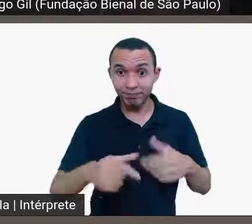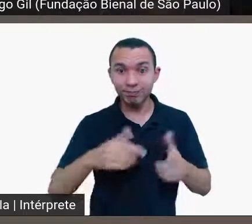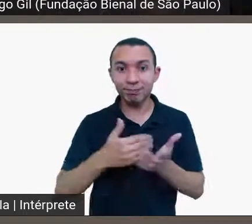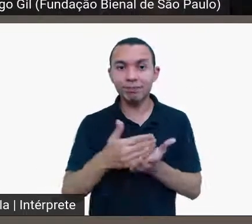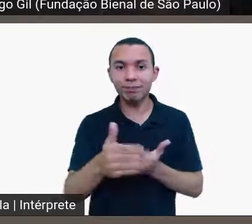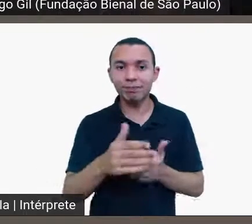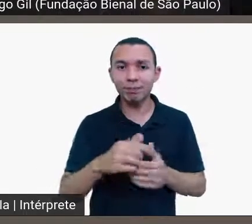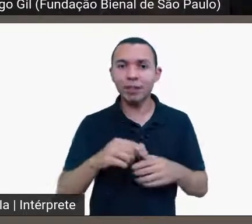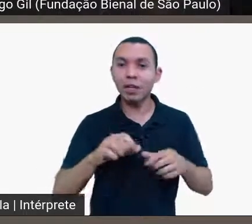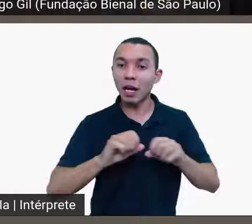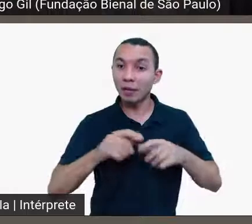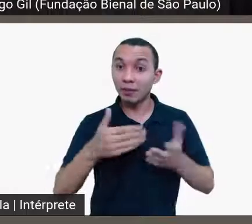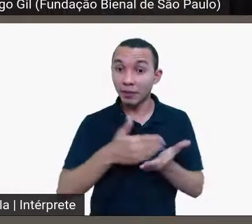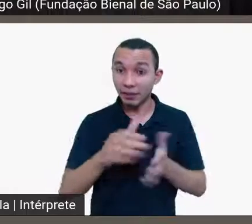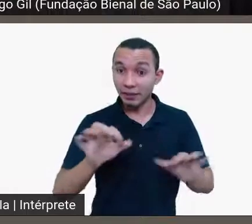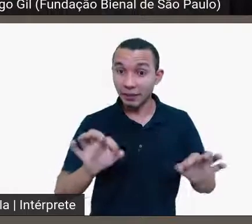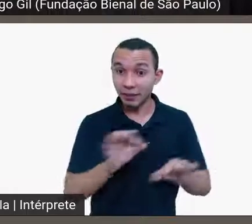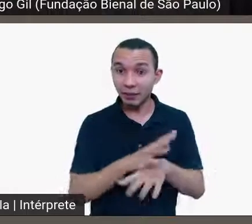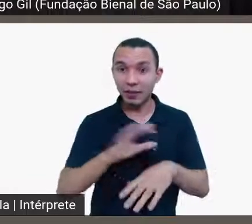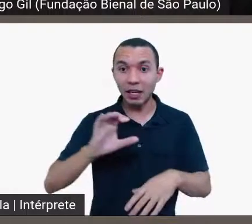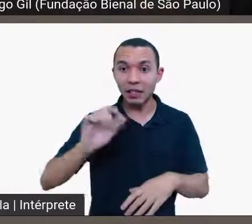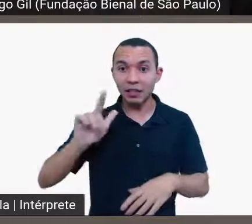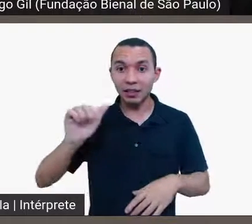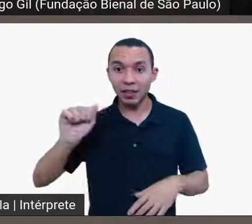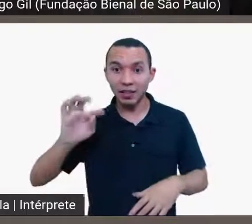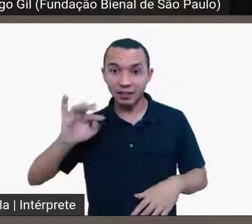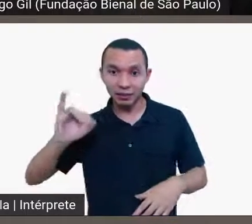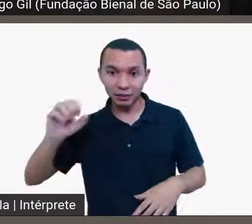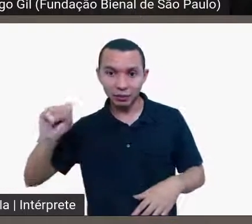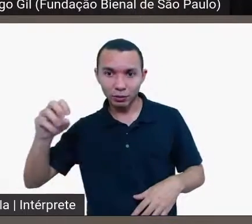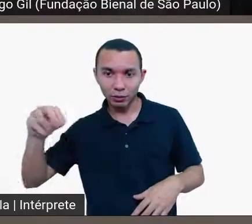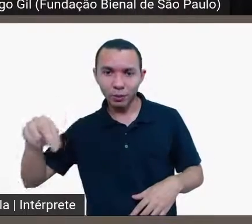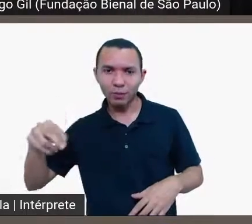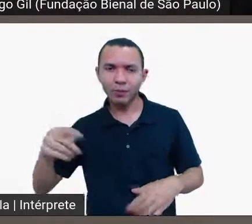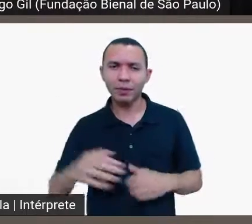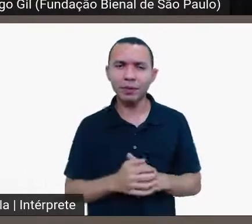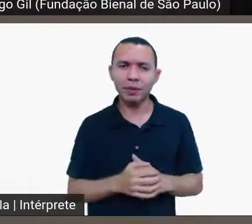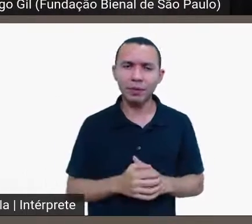logo depois da Klaxon. Então é uma coisa pragmática. E lá,